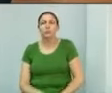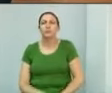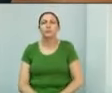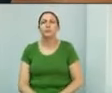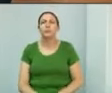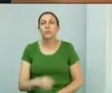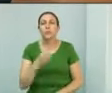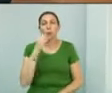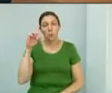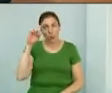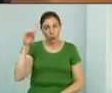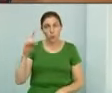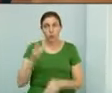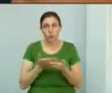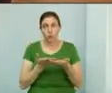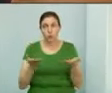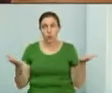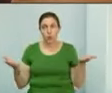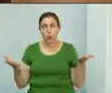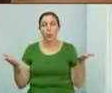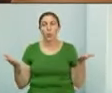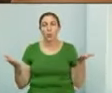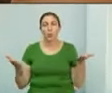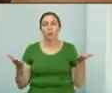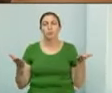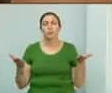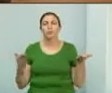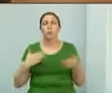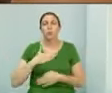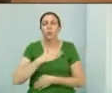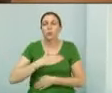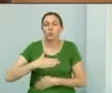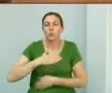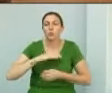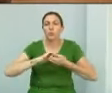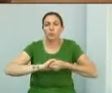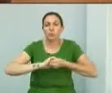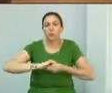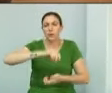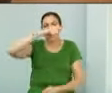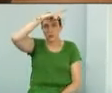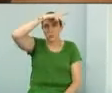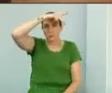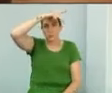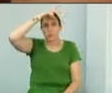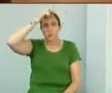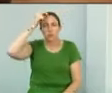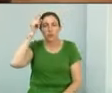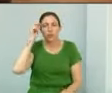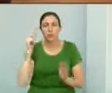Bom dia a todos. Gostaria de cumprimentar o prefeito Paulo Polis,